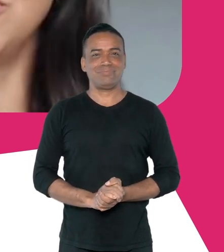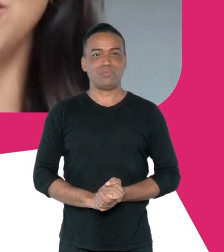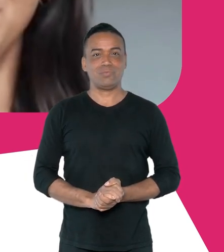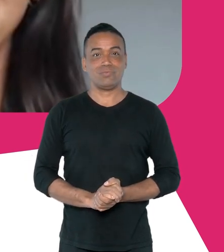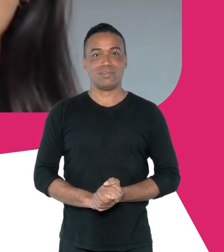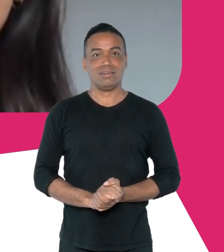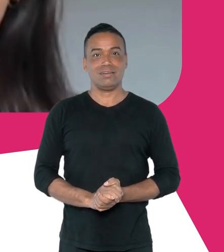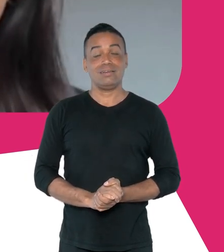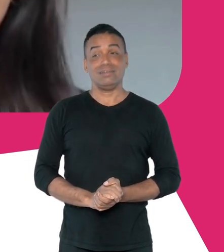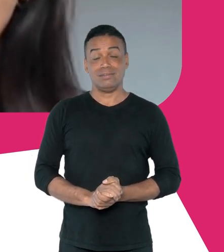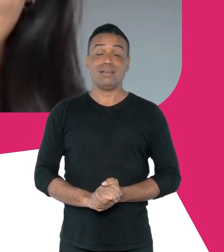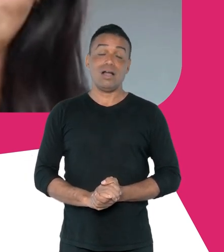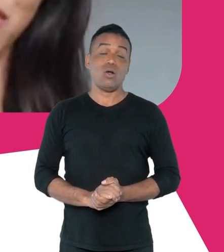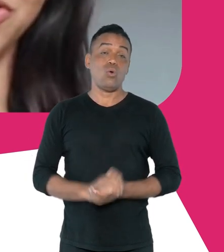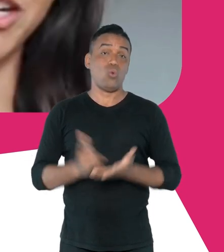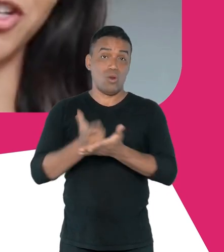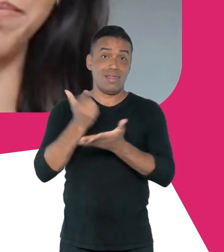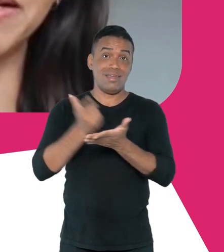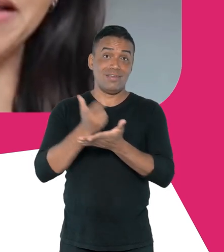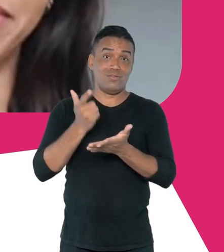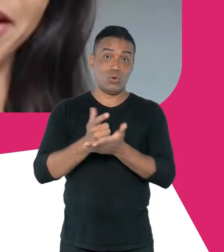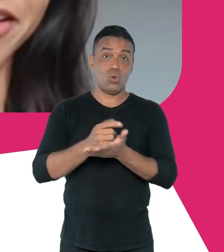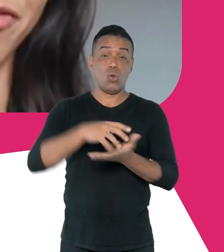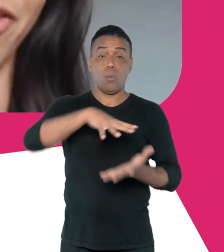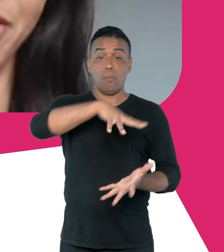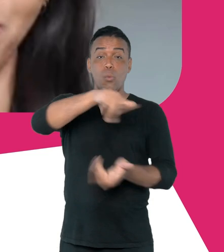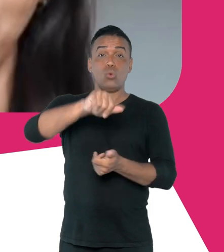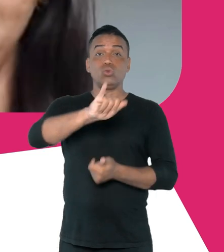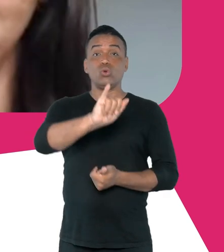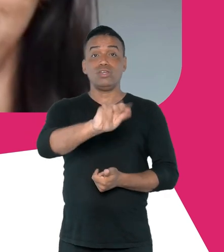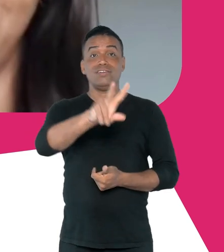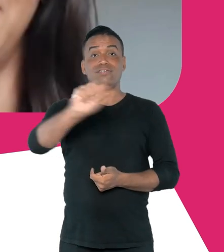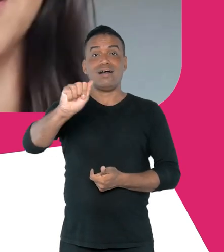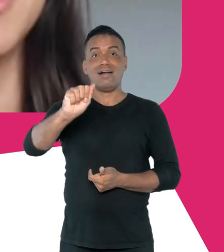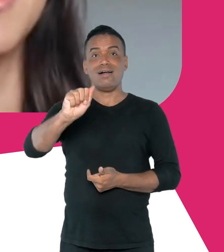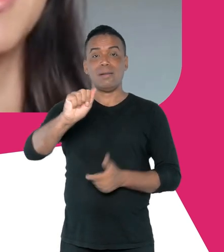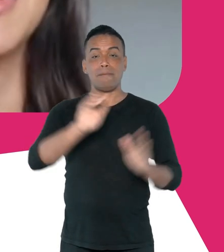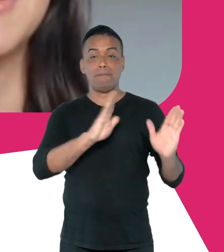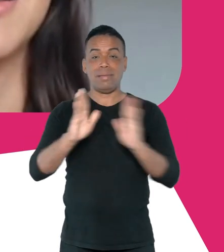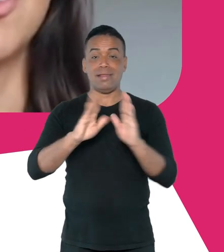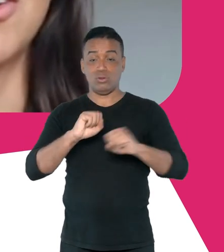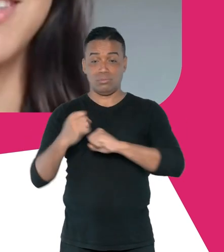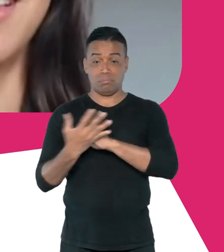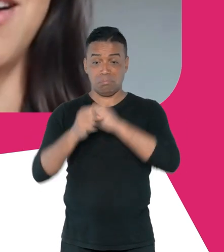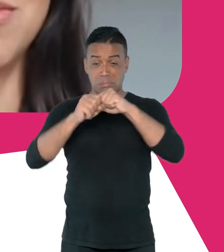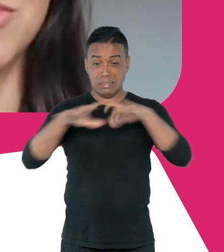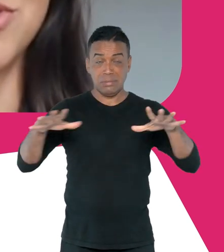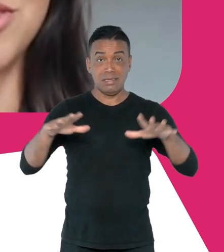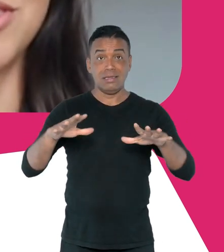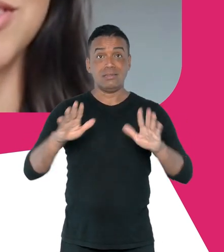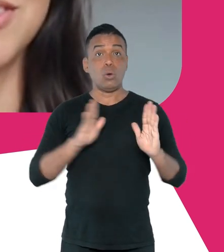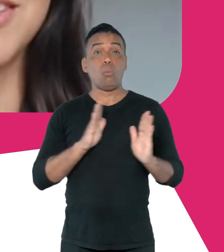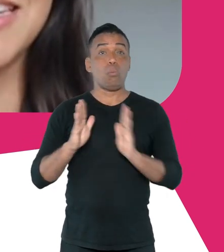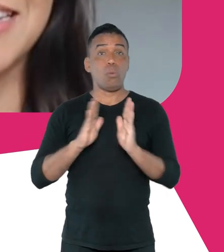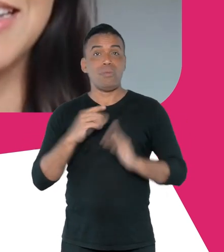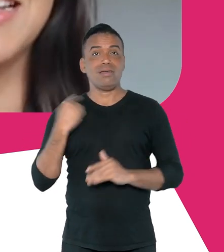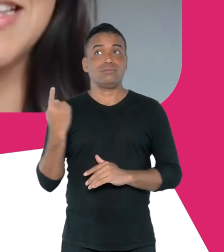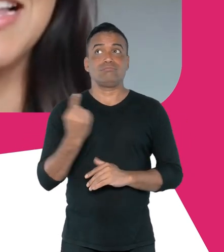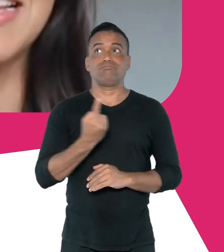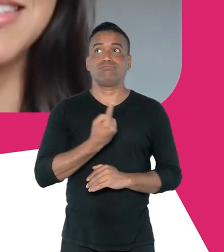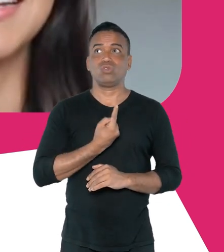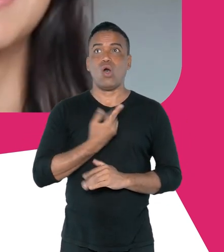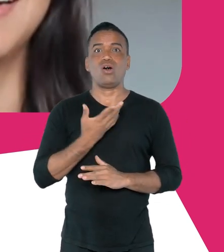o mundo de Iva, ele surge durante a pandemia, que foi um momento que nós estávamos